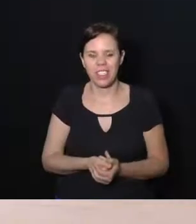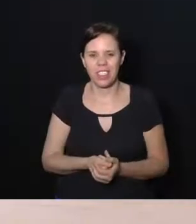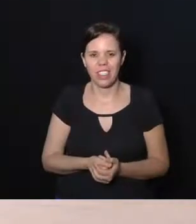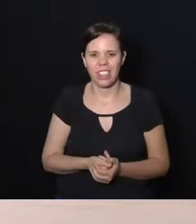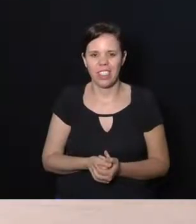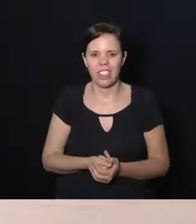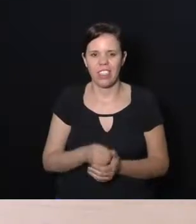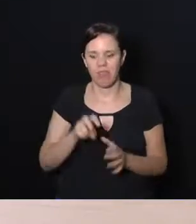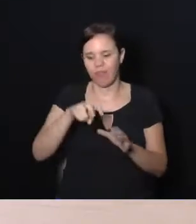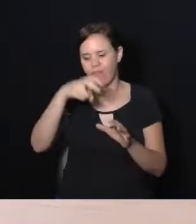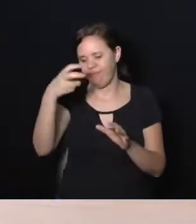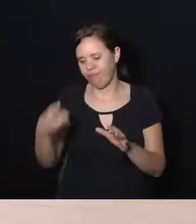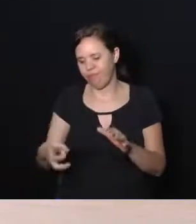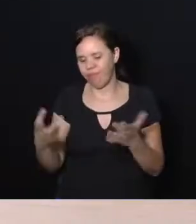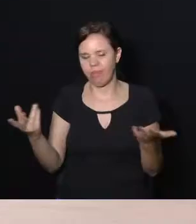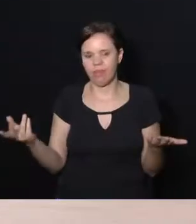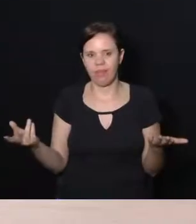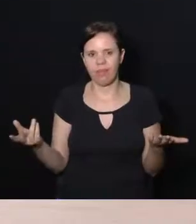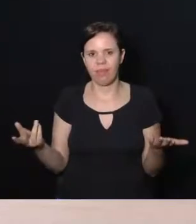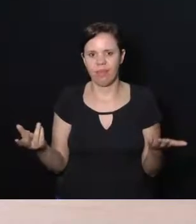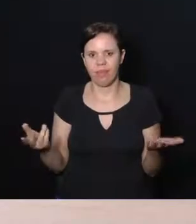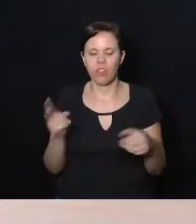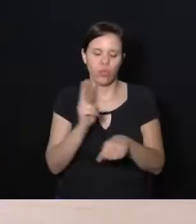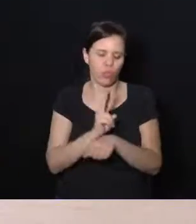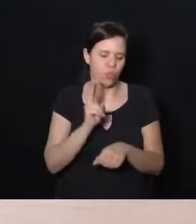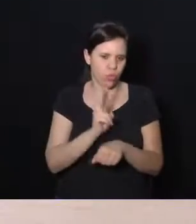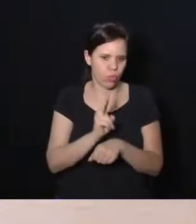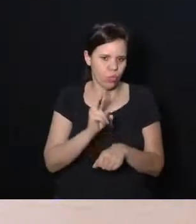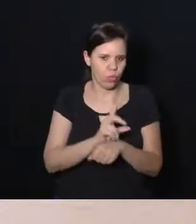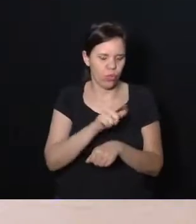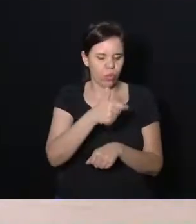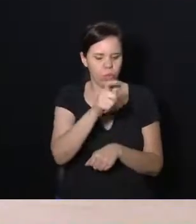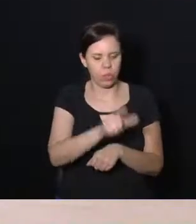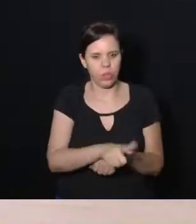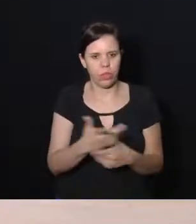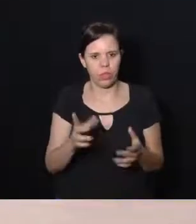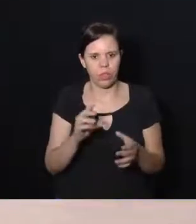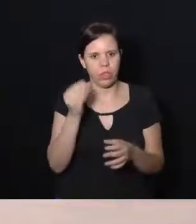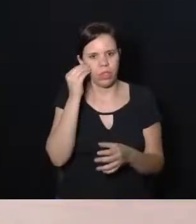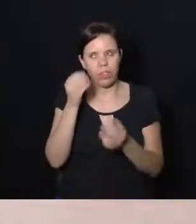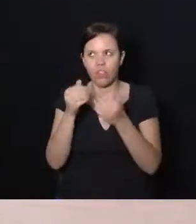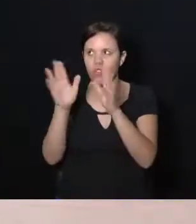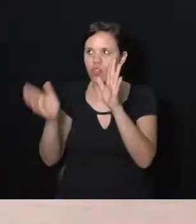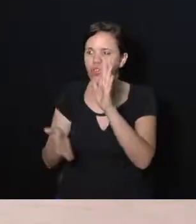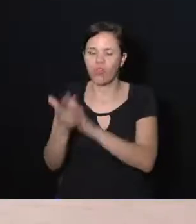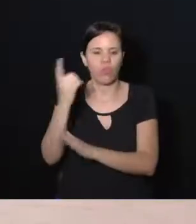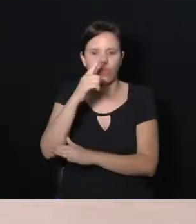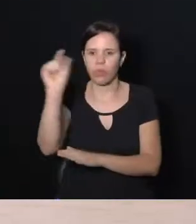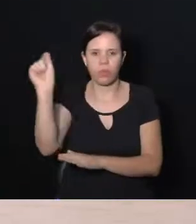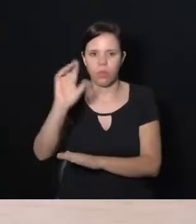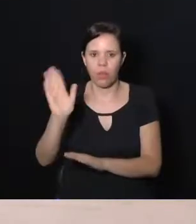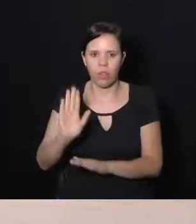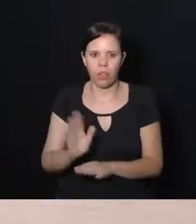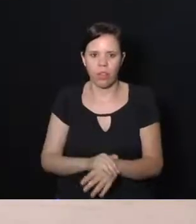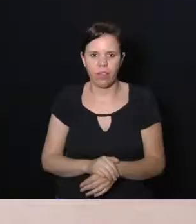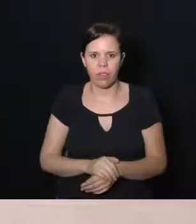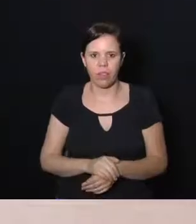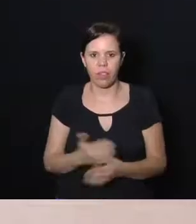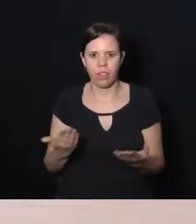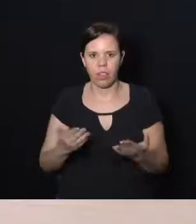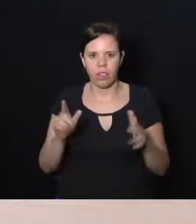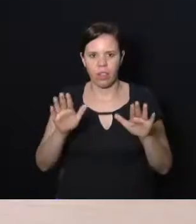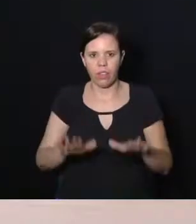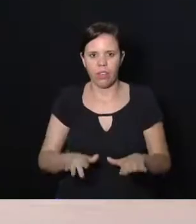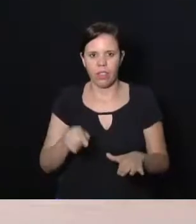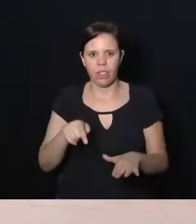caiu do ninho, recebeu todos os cuidados e até tentaram soltar ela, mas não quis saber de voar não. Agora ela fica